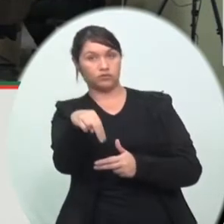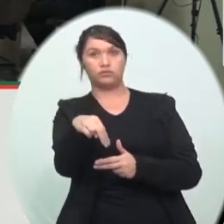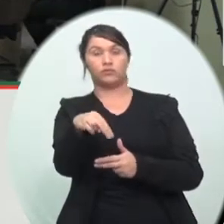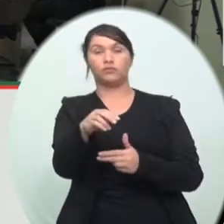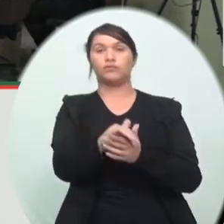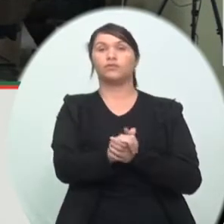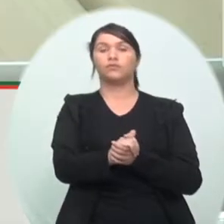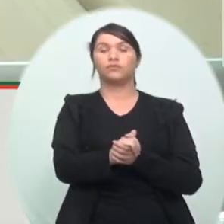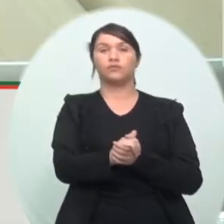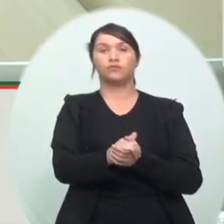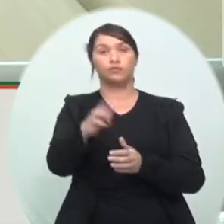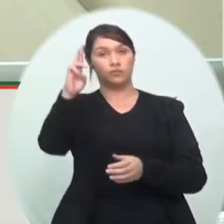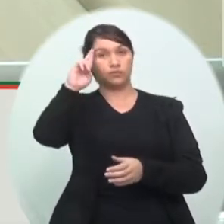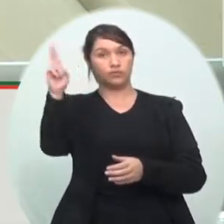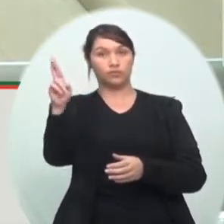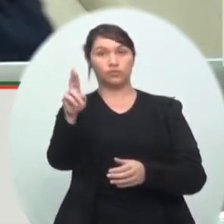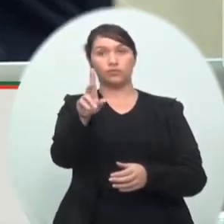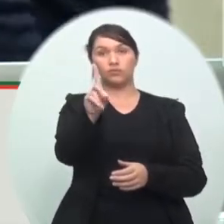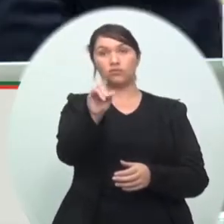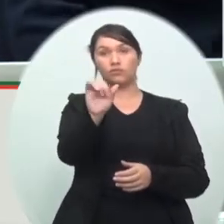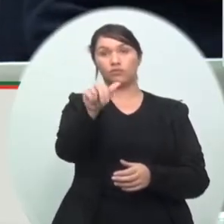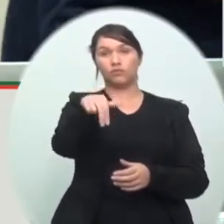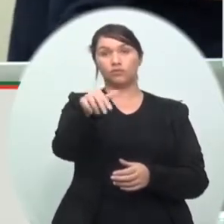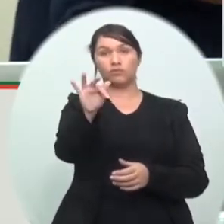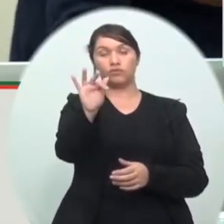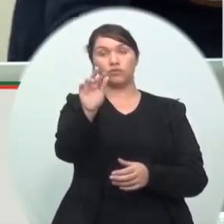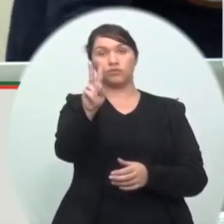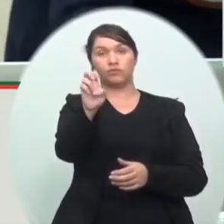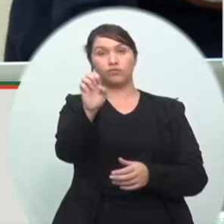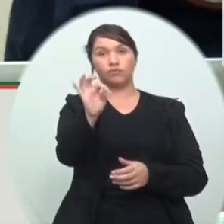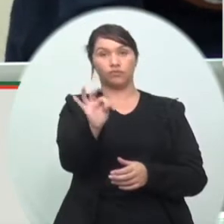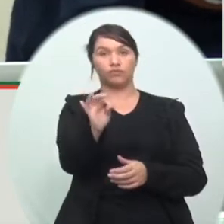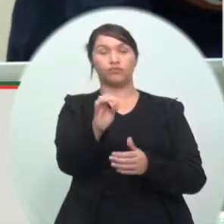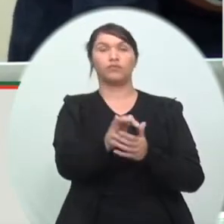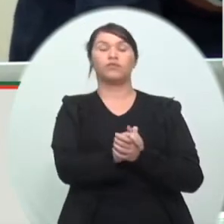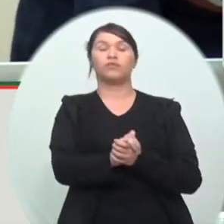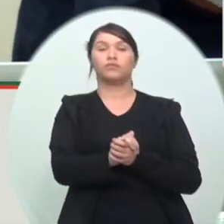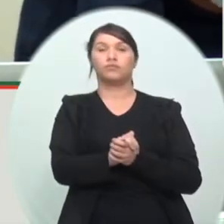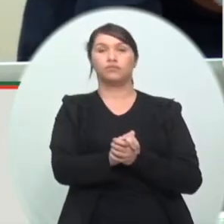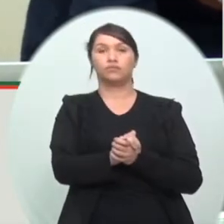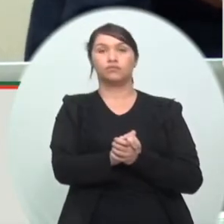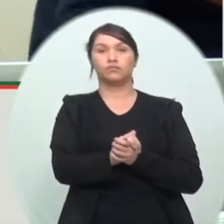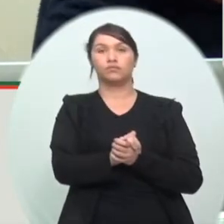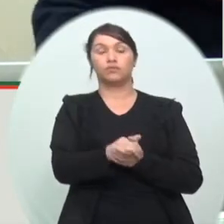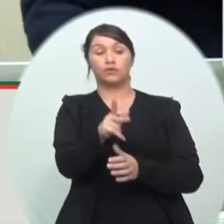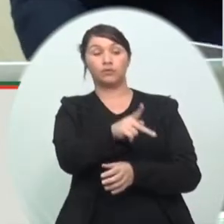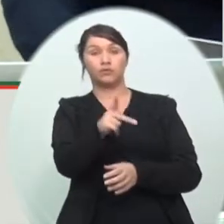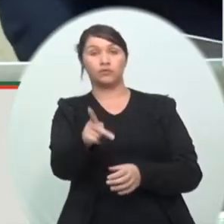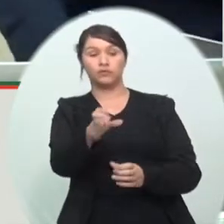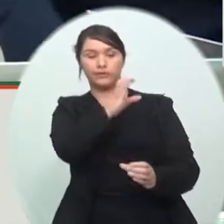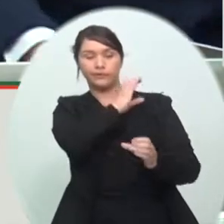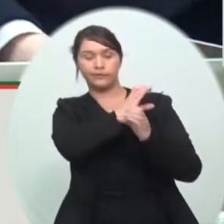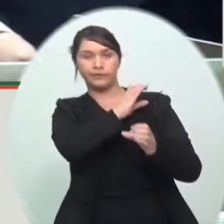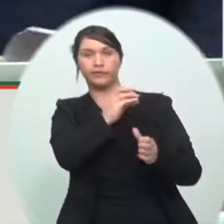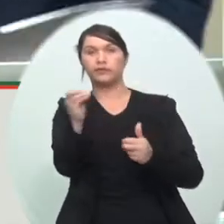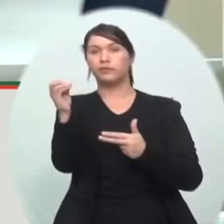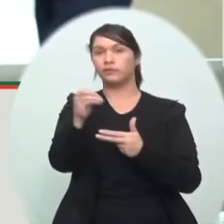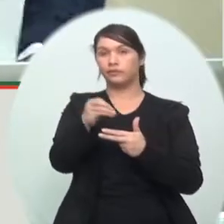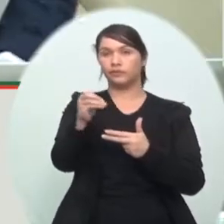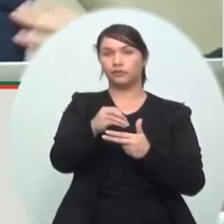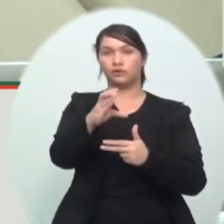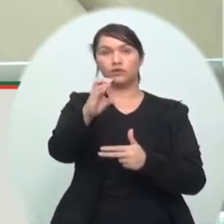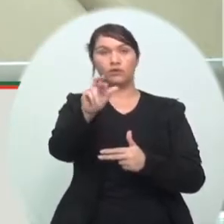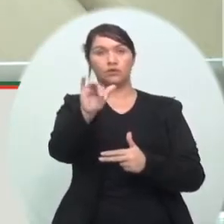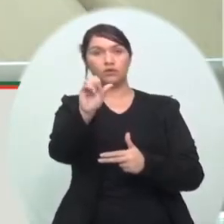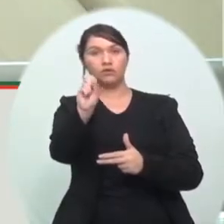da Deinvex, Hugo Schlickmann, professor de engenharia da Unesc,